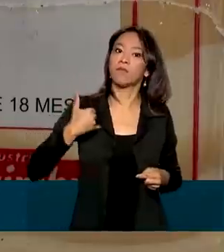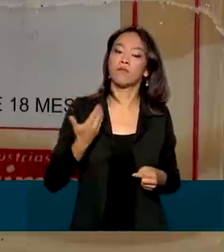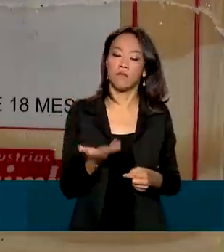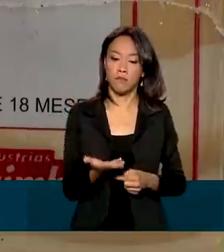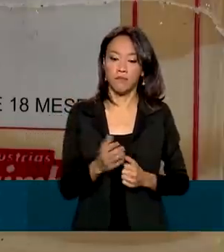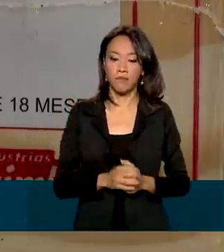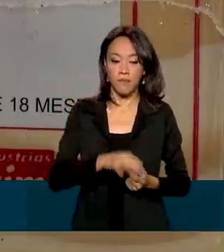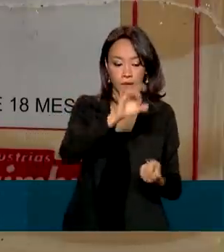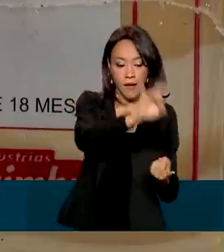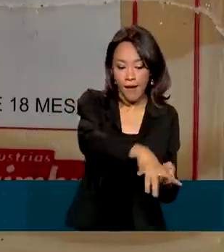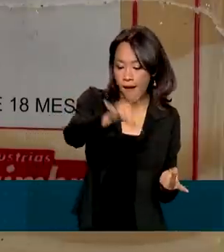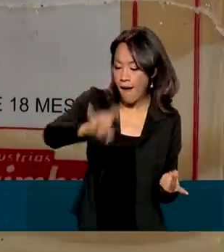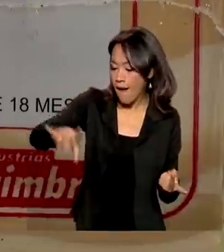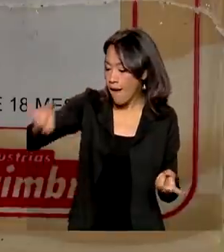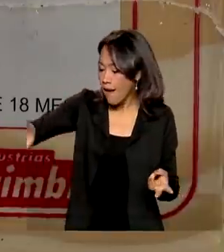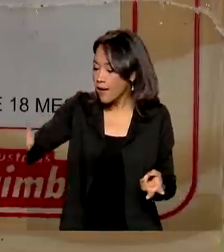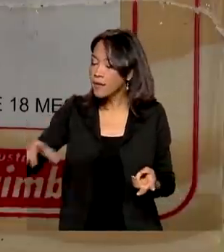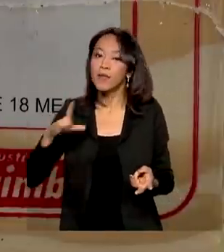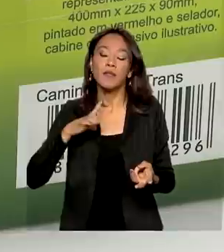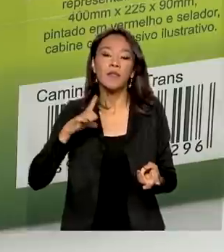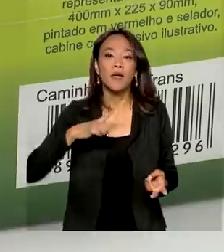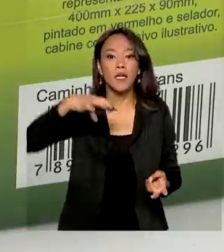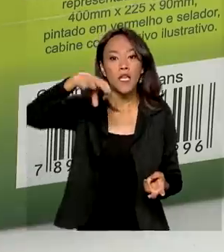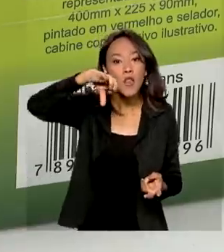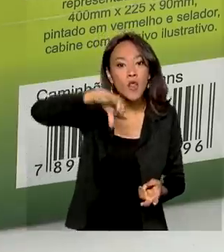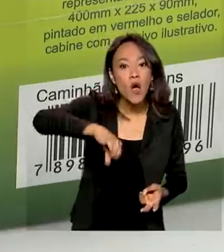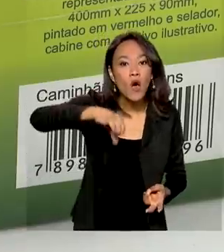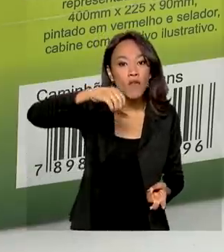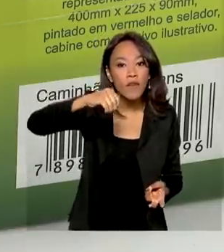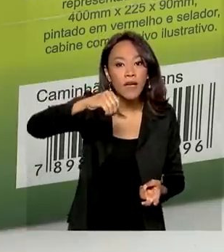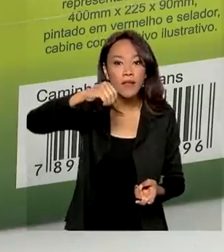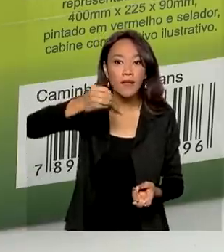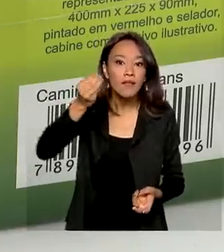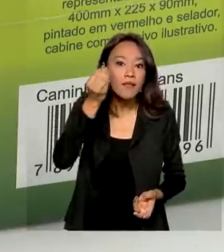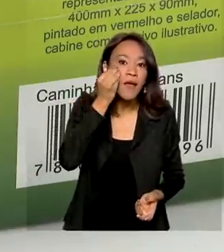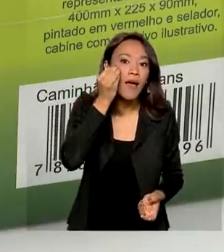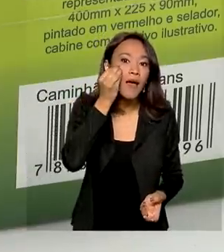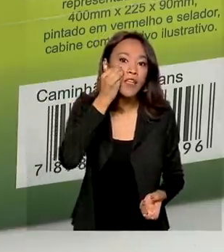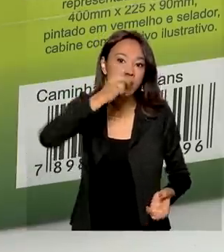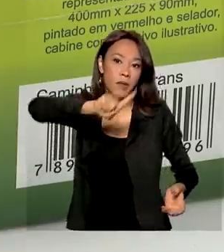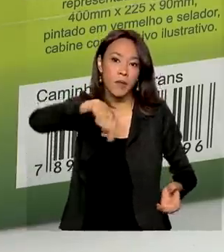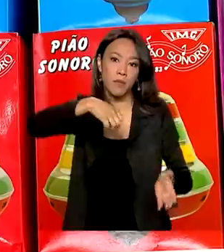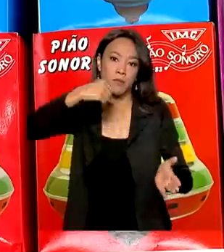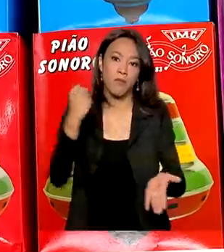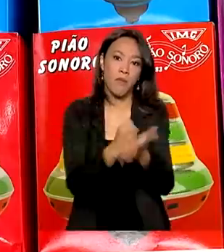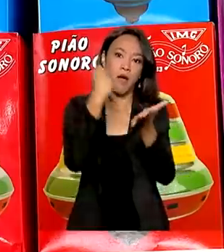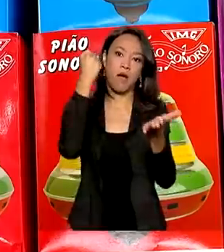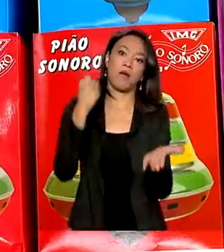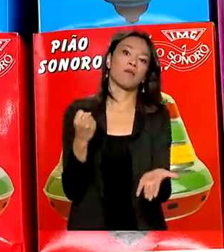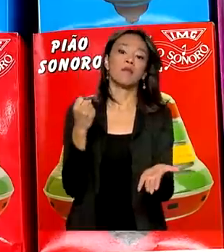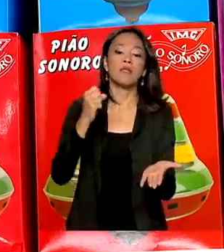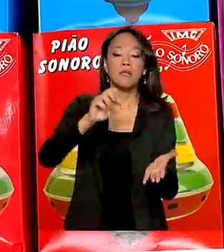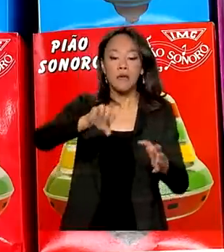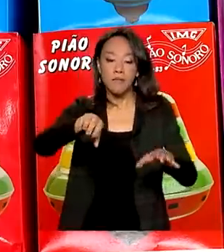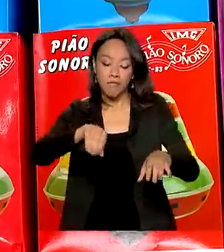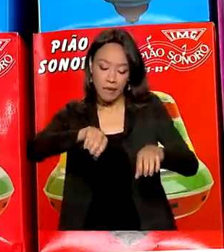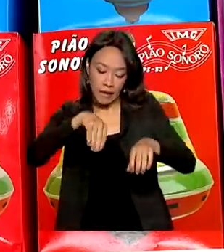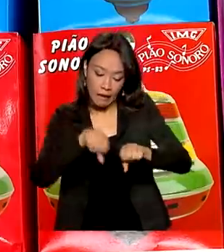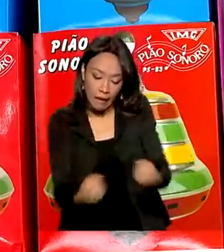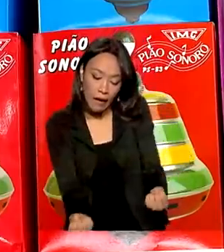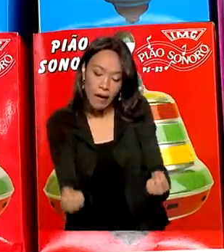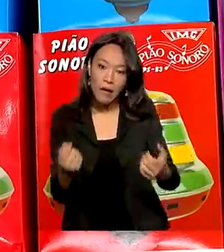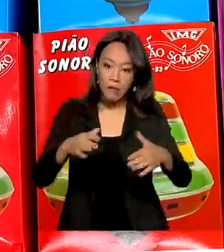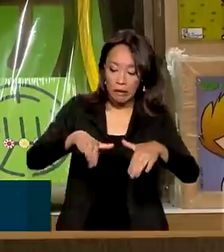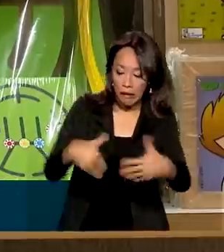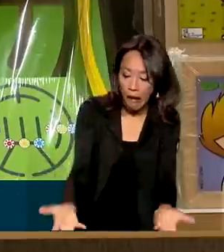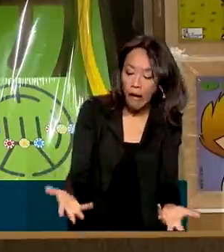cada brinquedo passa por mais de 90 testes para receber o certificado Impacto e queda mostram-se